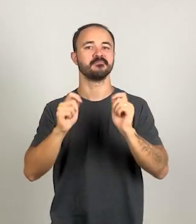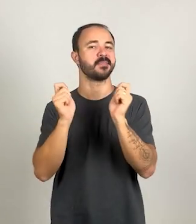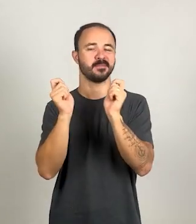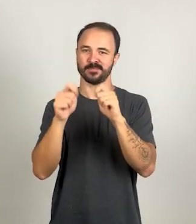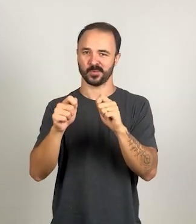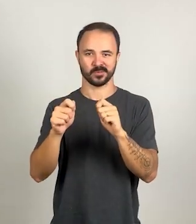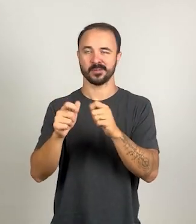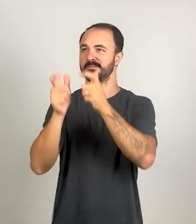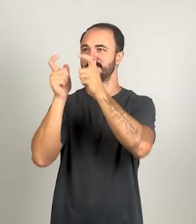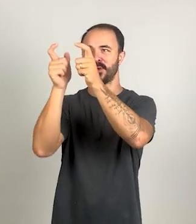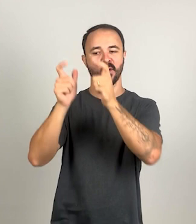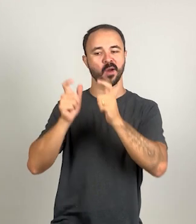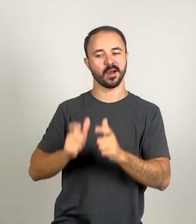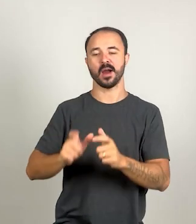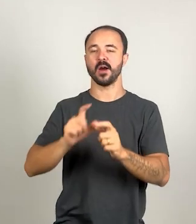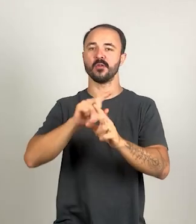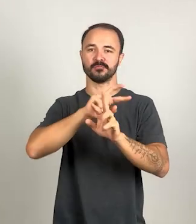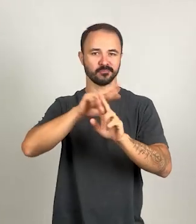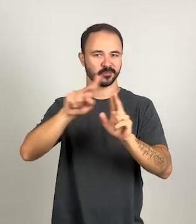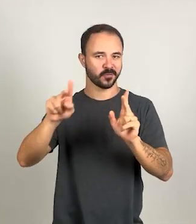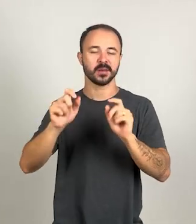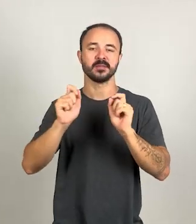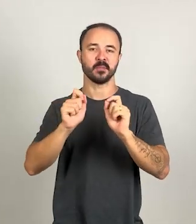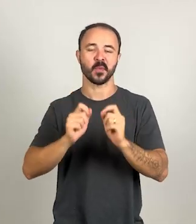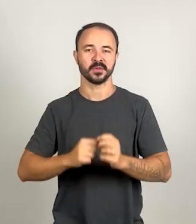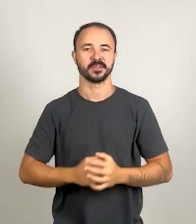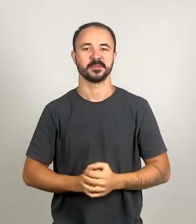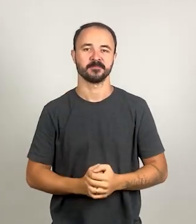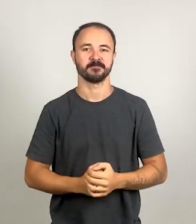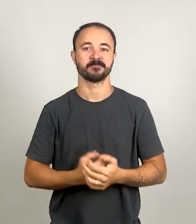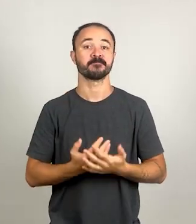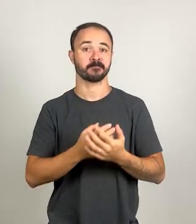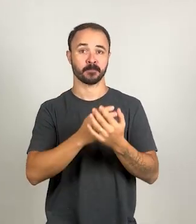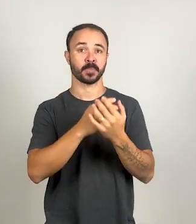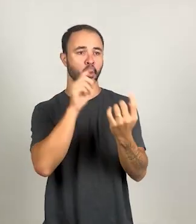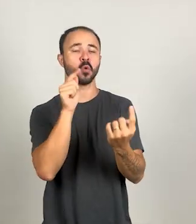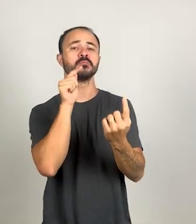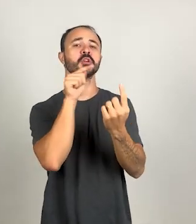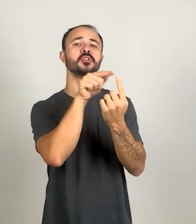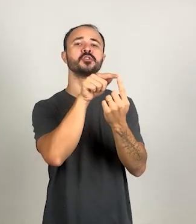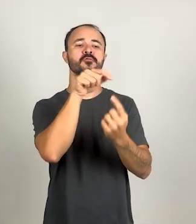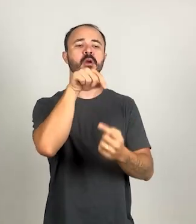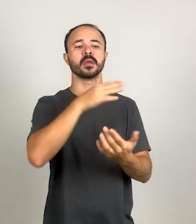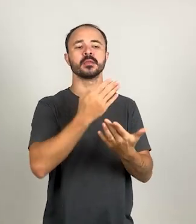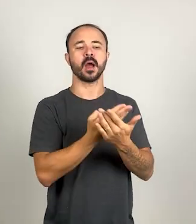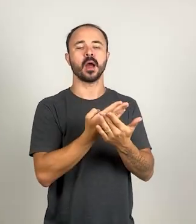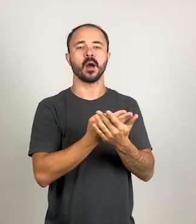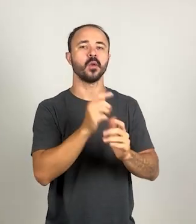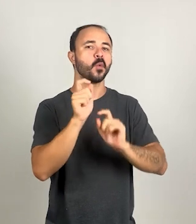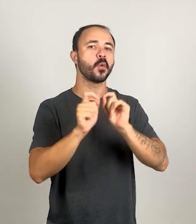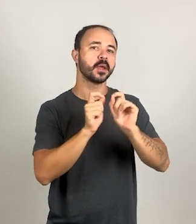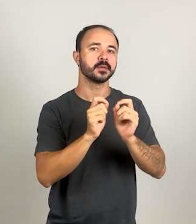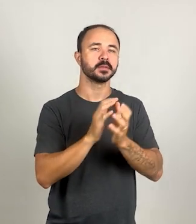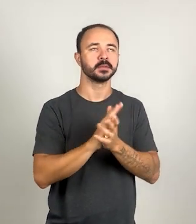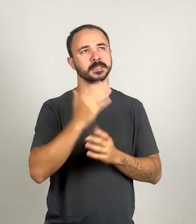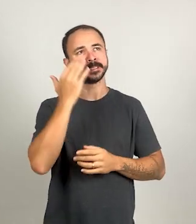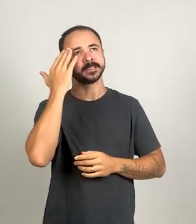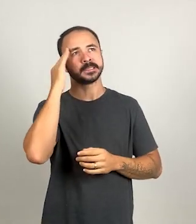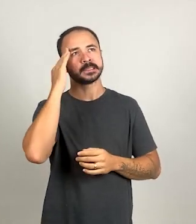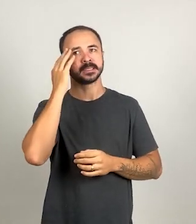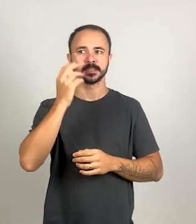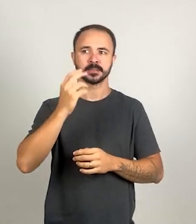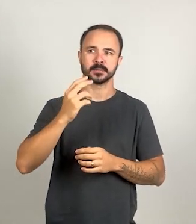com a comunidade na qual se manifesta os objetivos desta aula são reconhecer a importância da